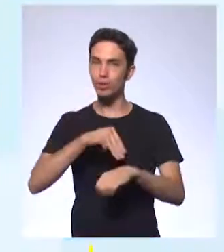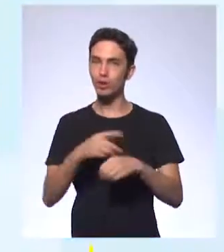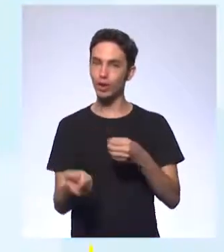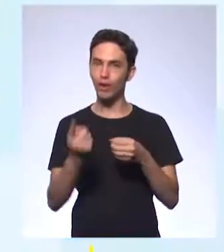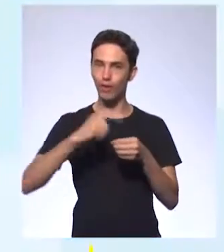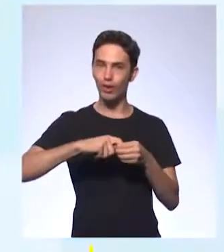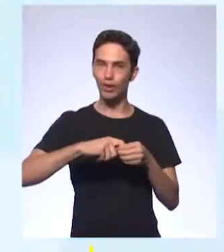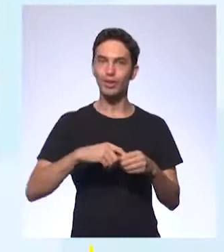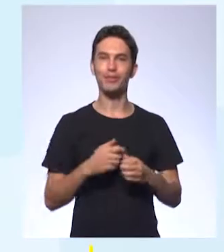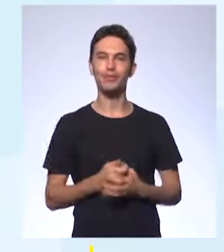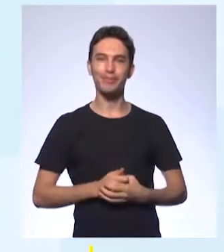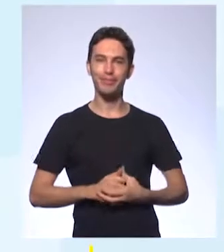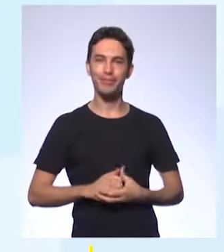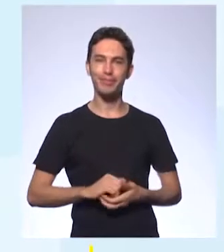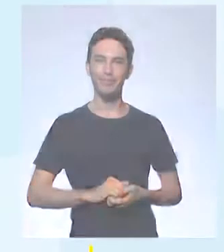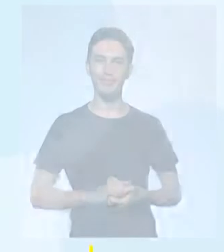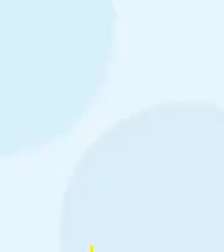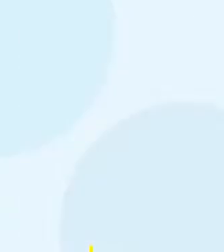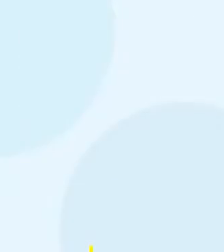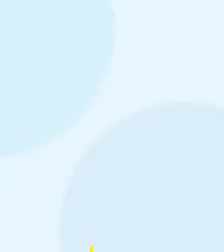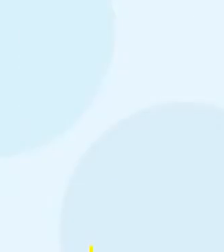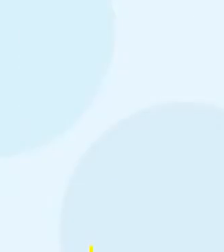voltamos.